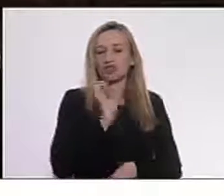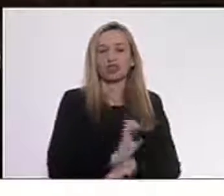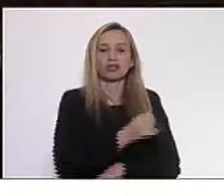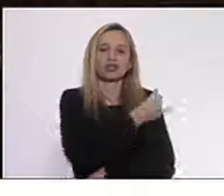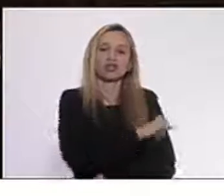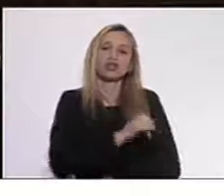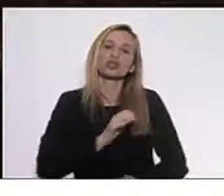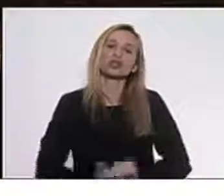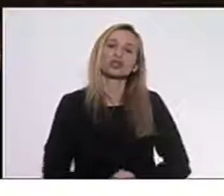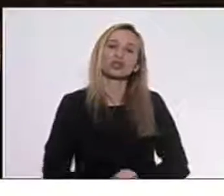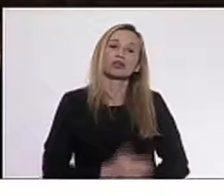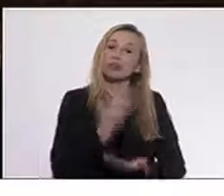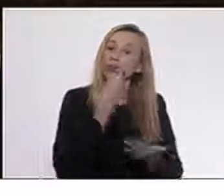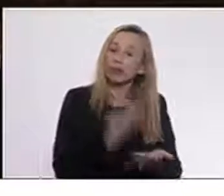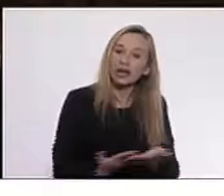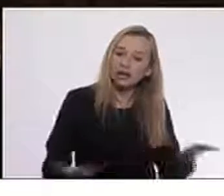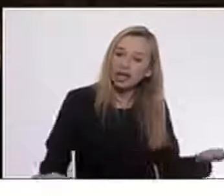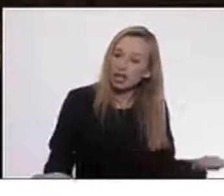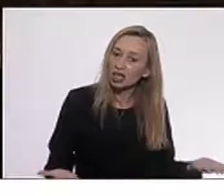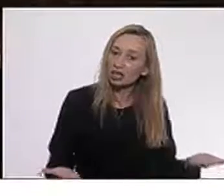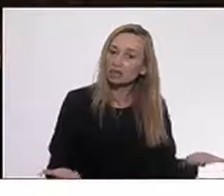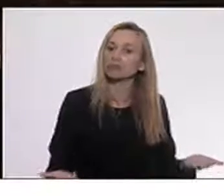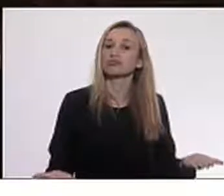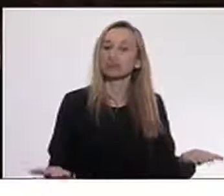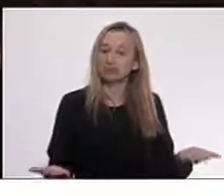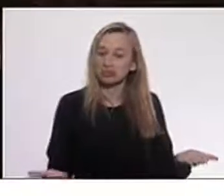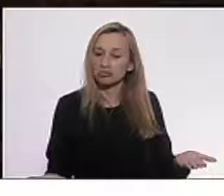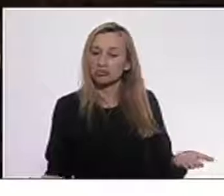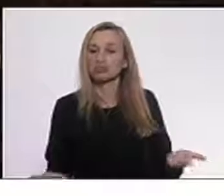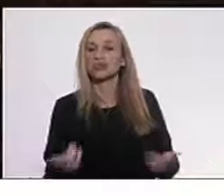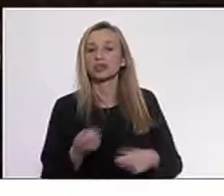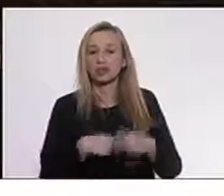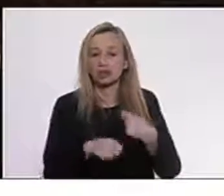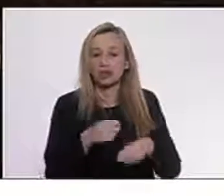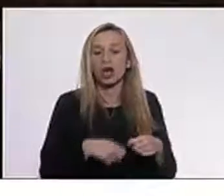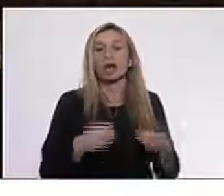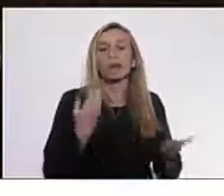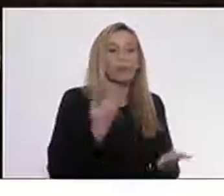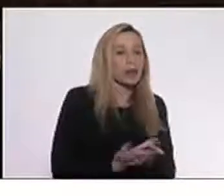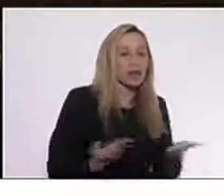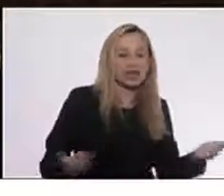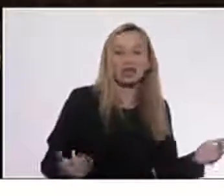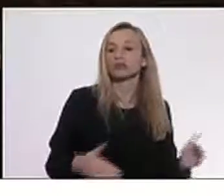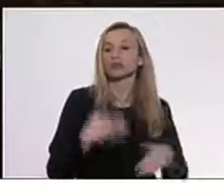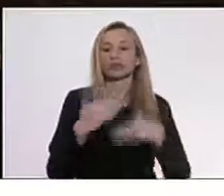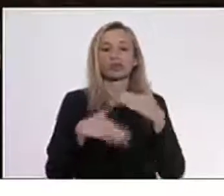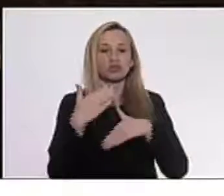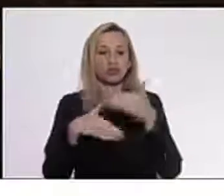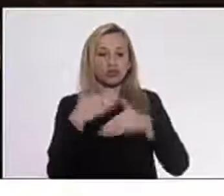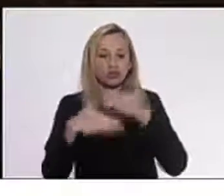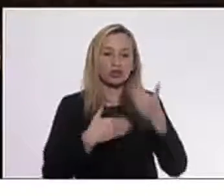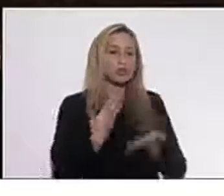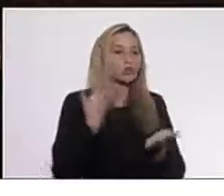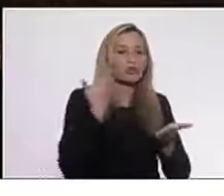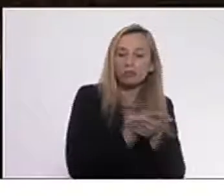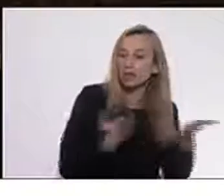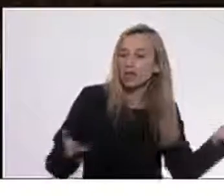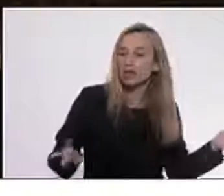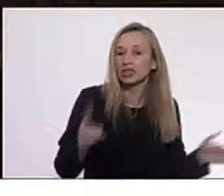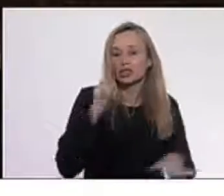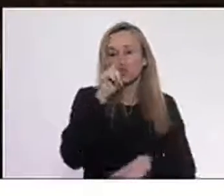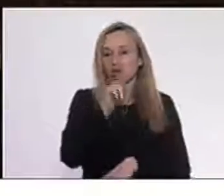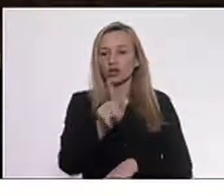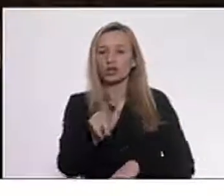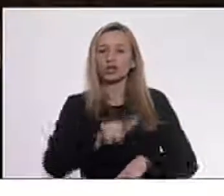Janeiro. A gente perde em produtividade econômica, a gente perde no crescimento, a gente perde forças